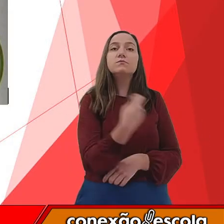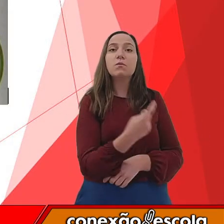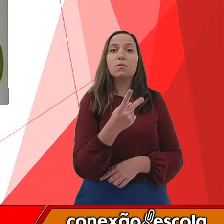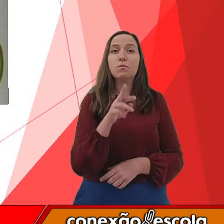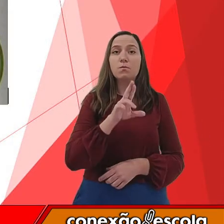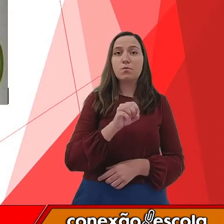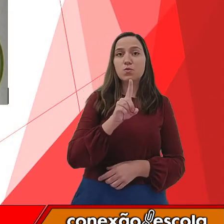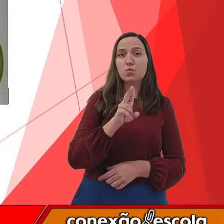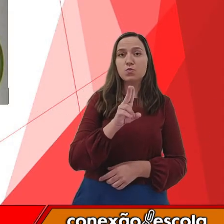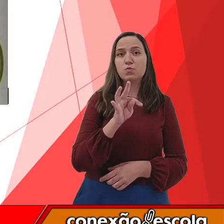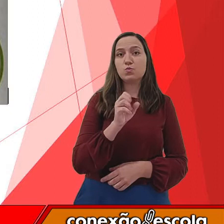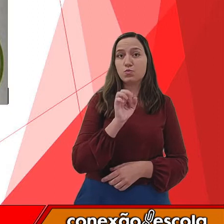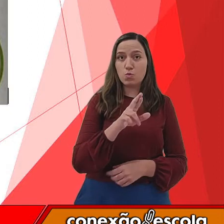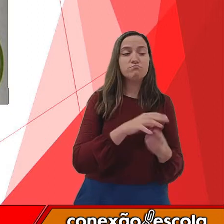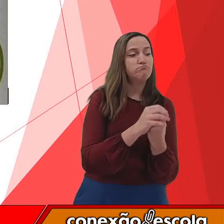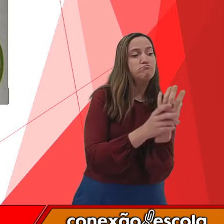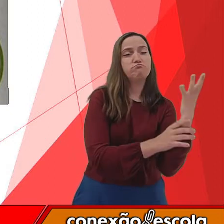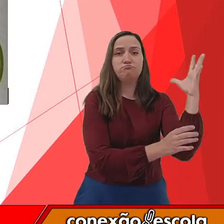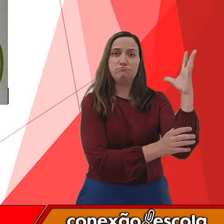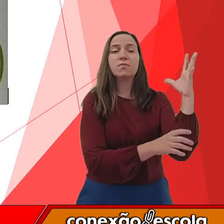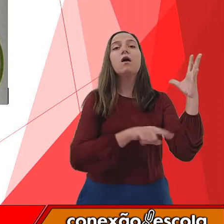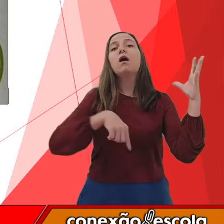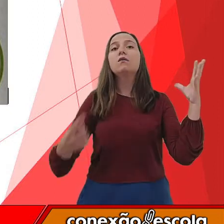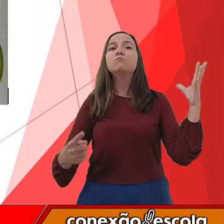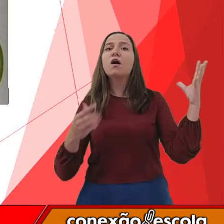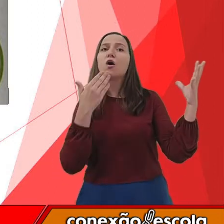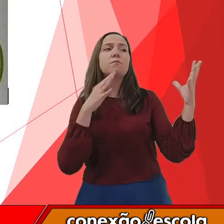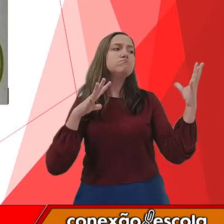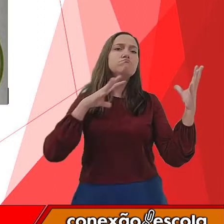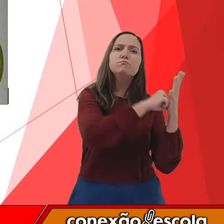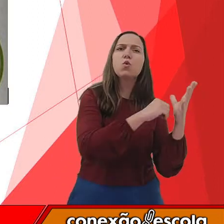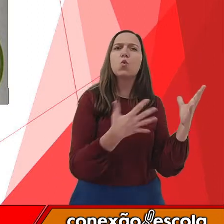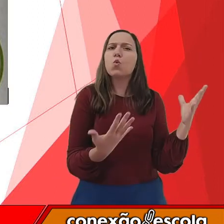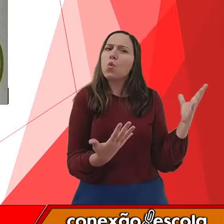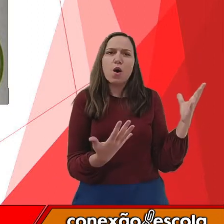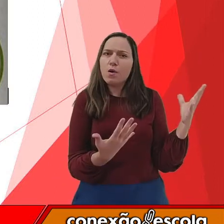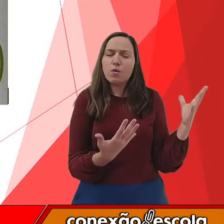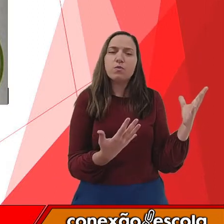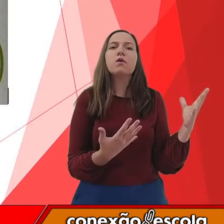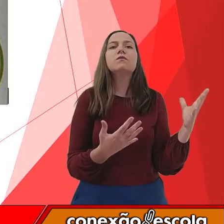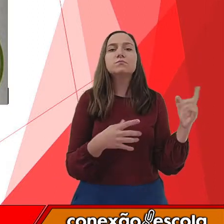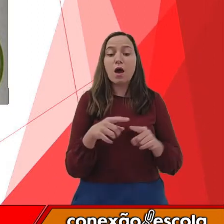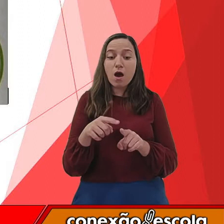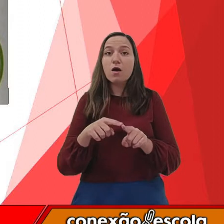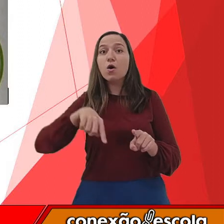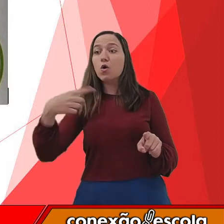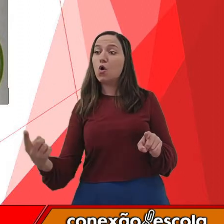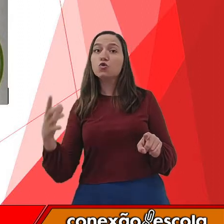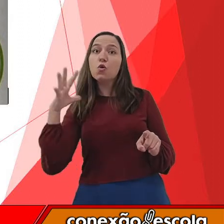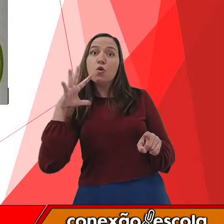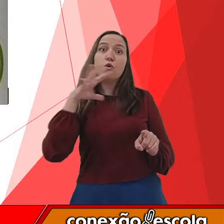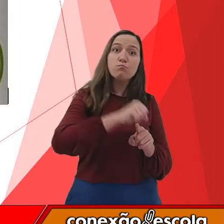cadeia alimentar segue com um animal que se alimenta desse ser vivo e continua com outro que se alimenta